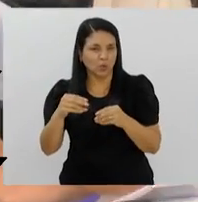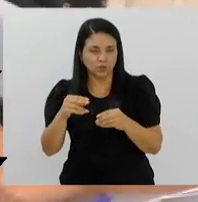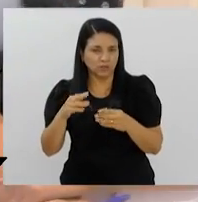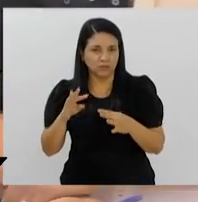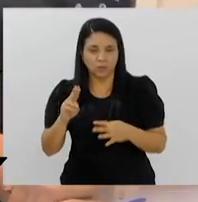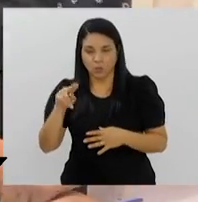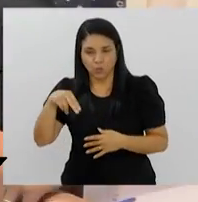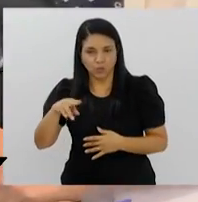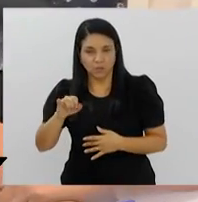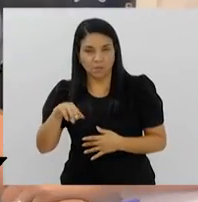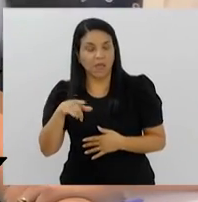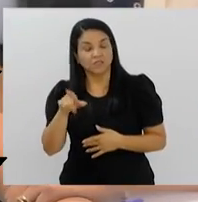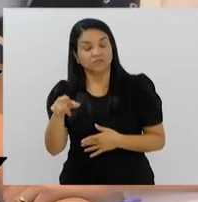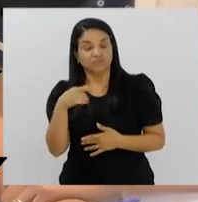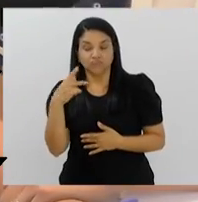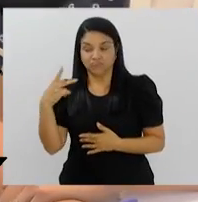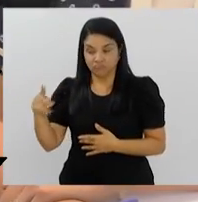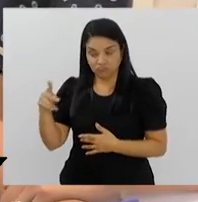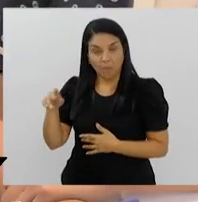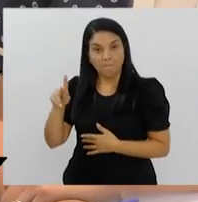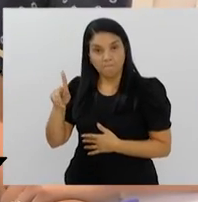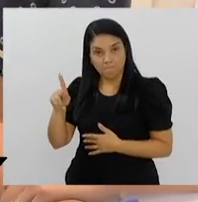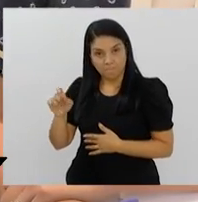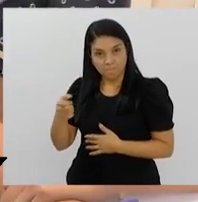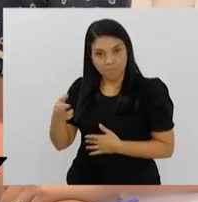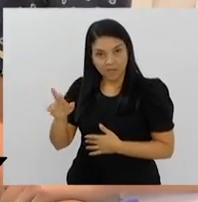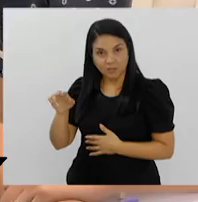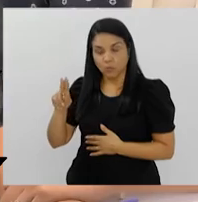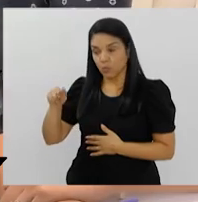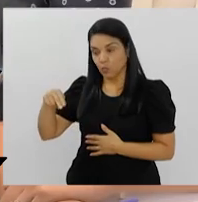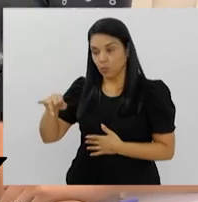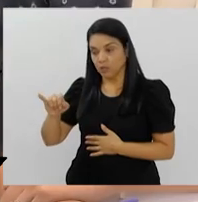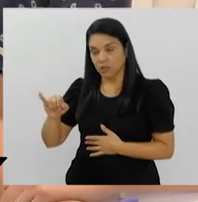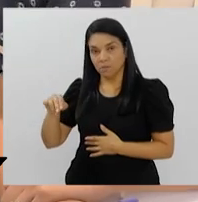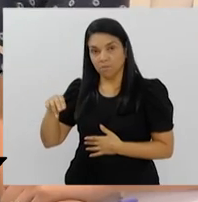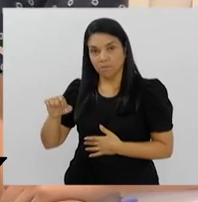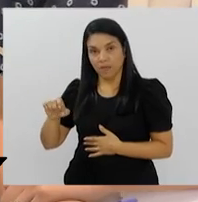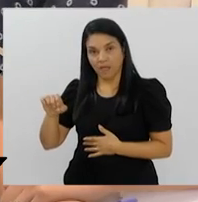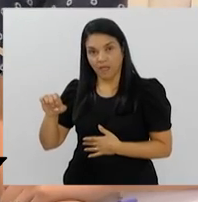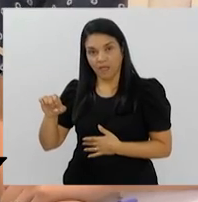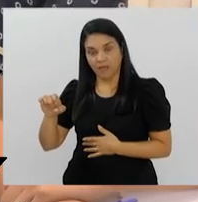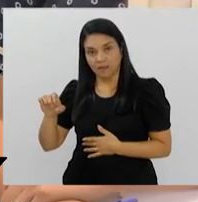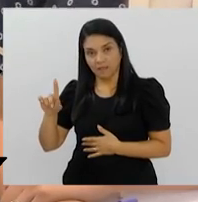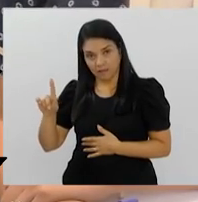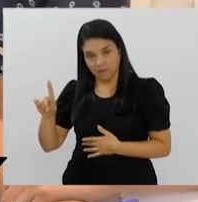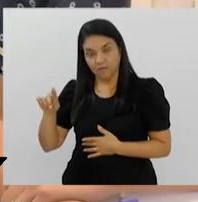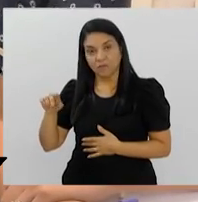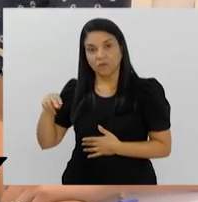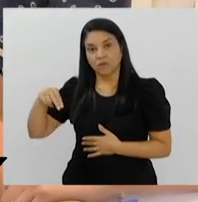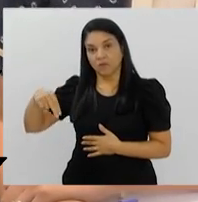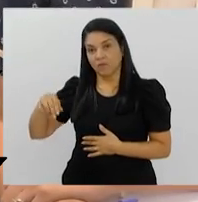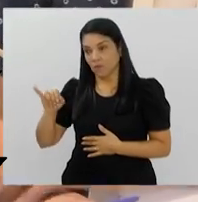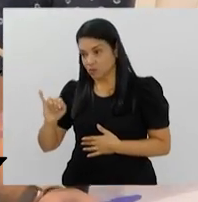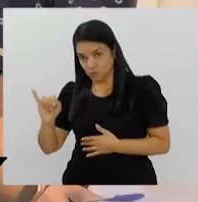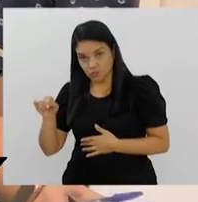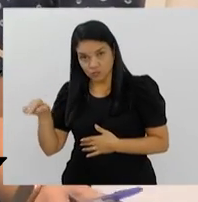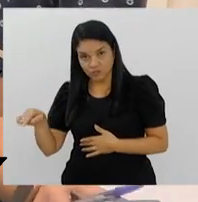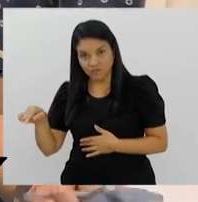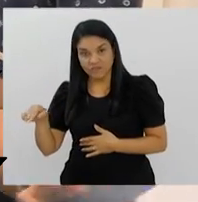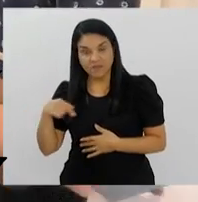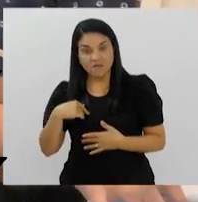no caso dele é de nov Iguaçu olhar para Estas pessoas e vê-las morrendo e não